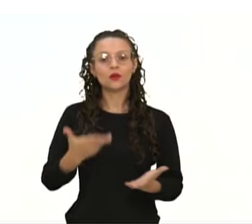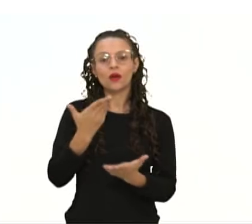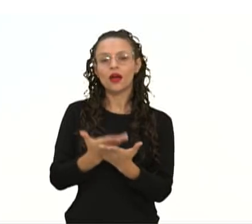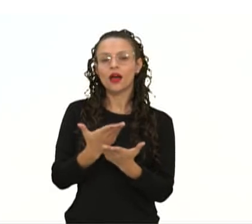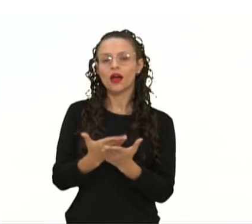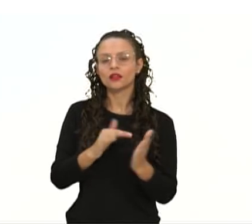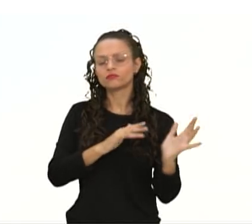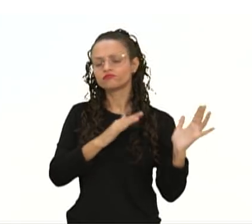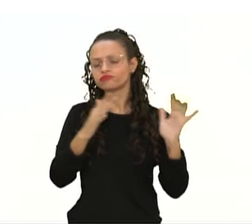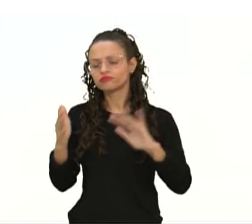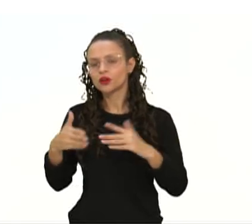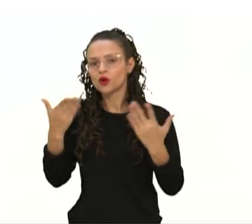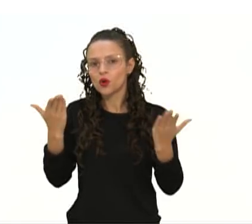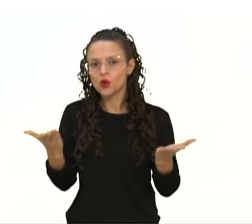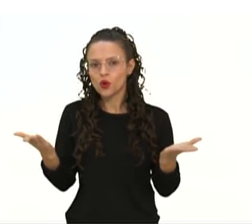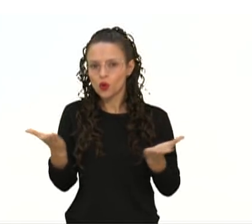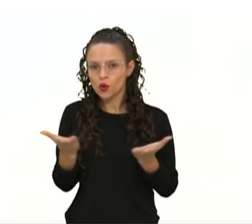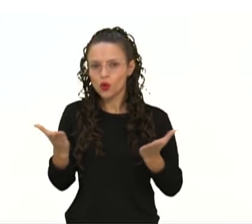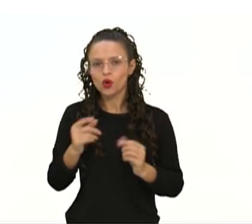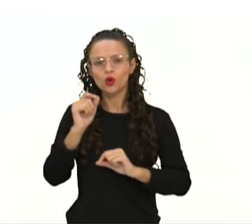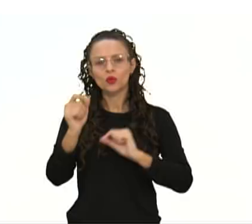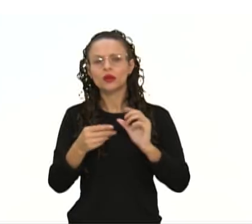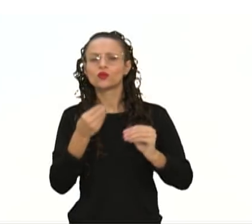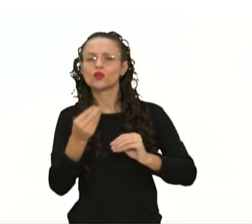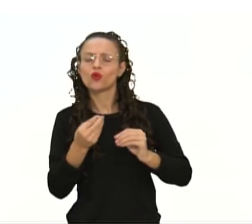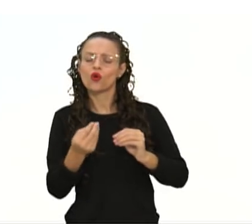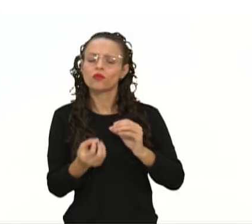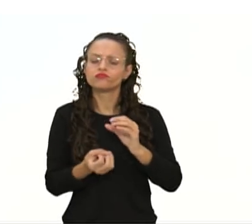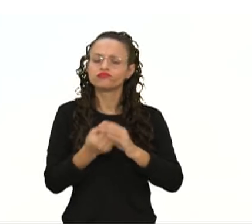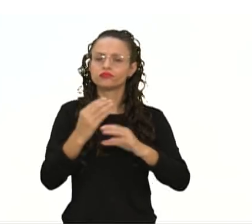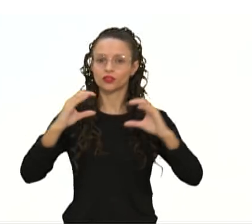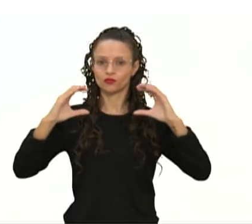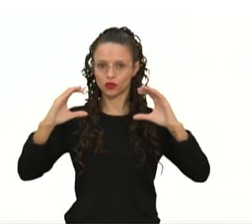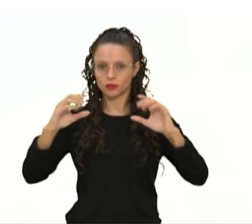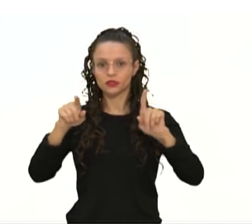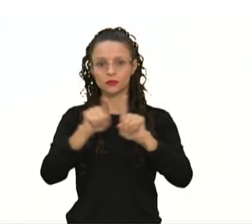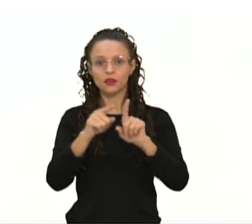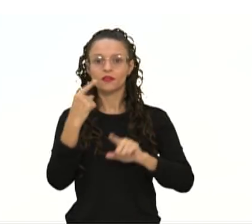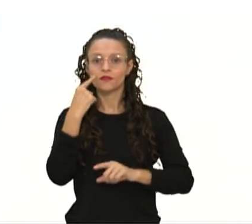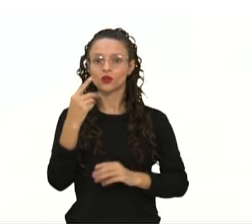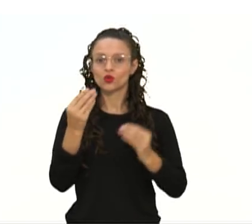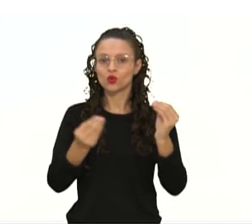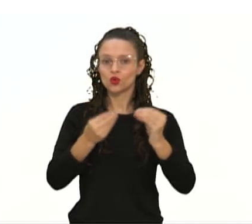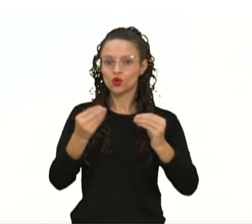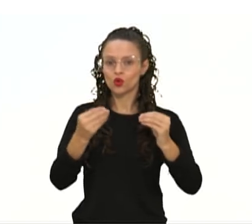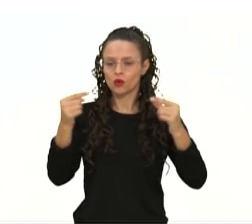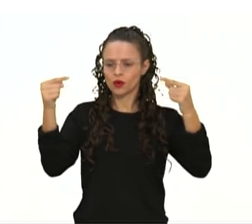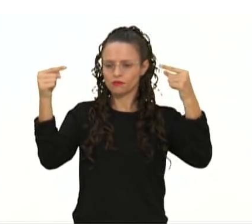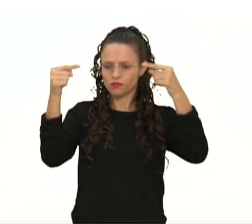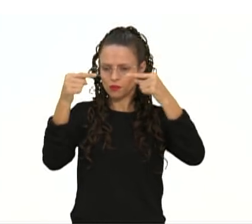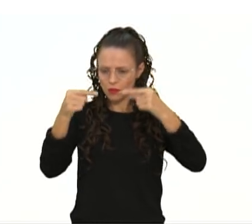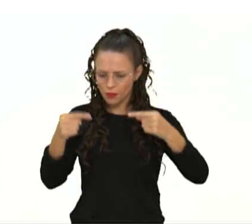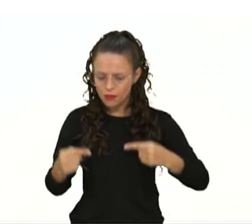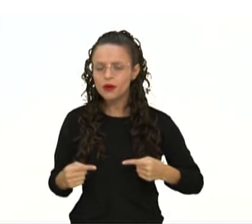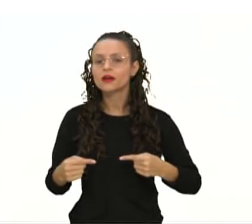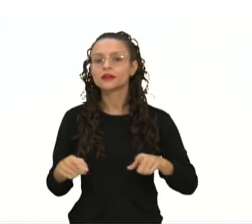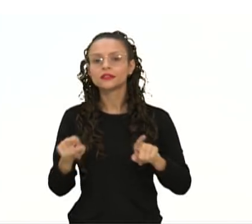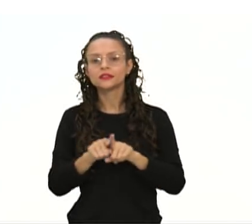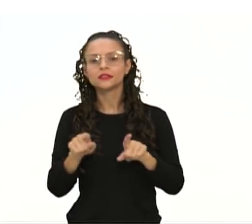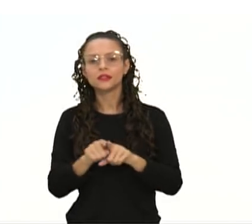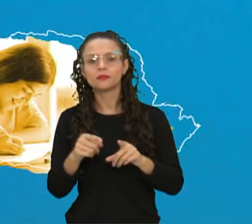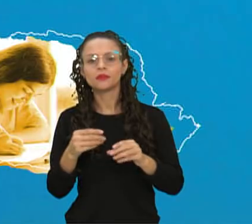hoje, a gente viu lei de formação de função, vimos a representação tanto em par ordenado quanto diagrama, né,